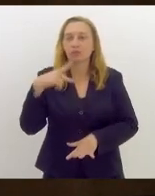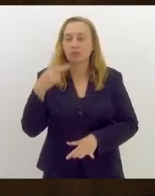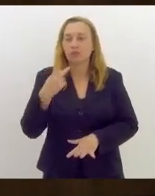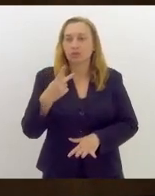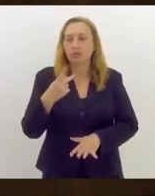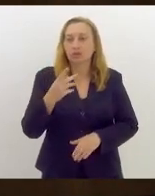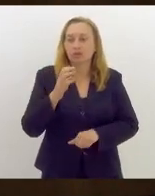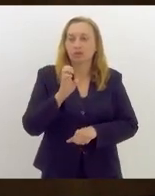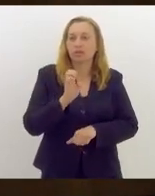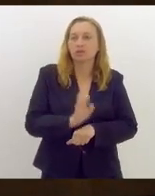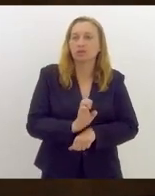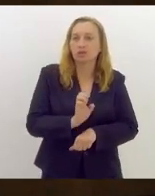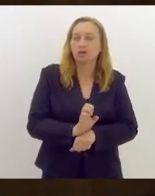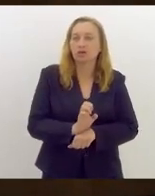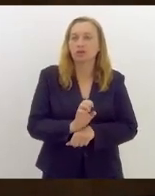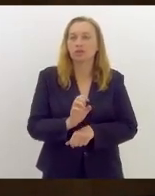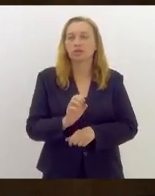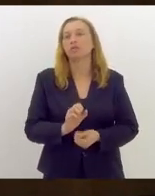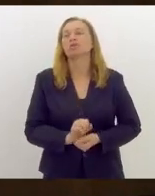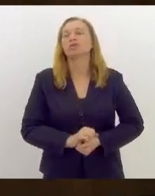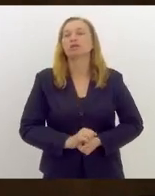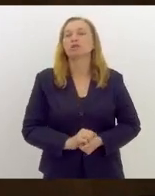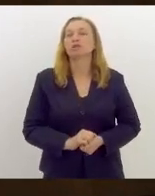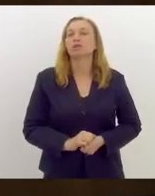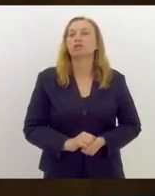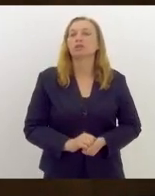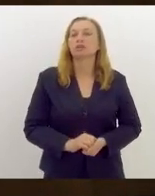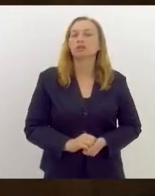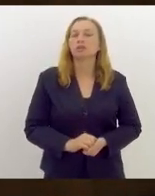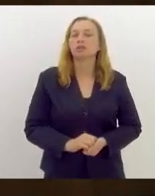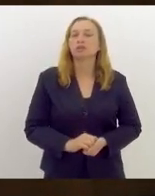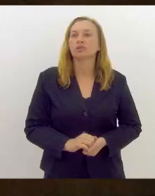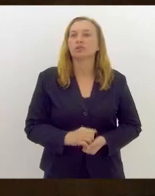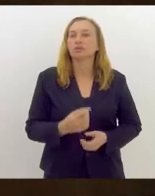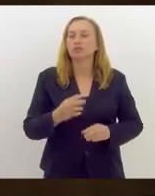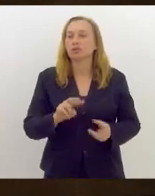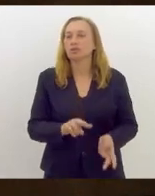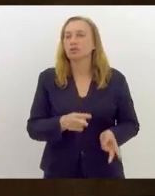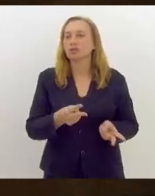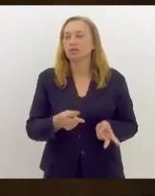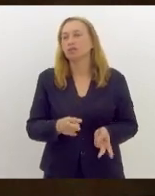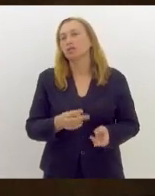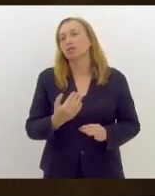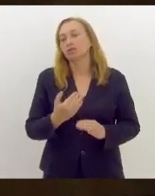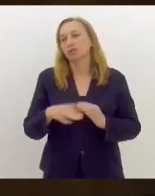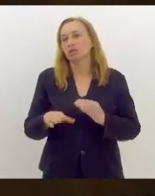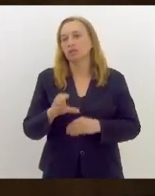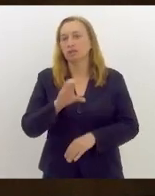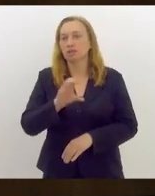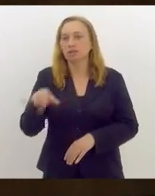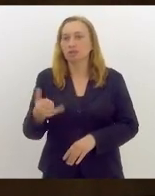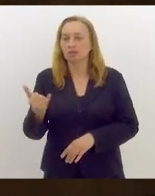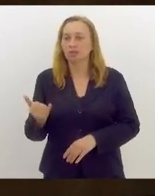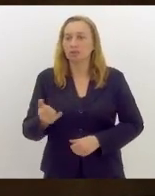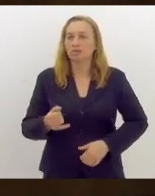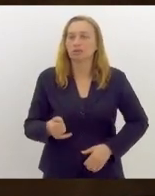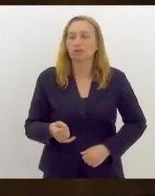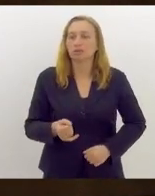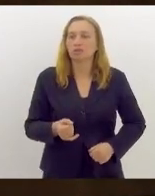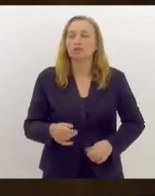recursos hídricos então assim Pôs seu presente para remeter ao seu CJ o presente